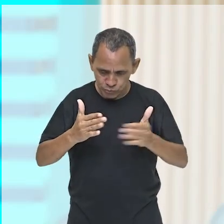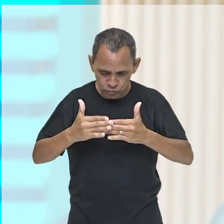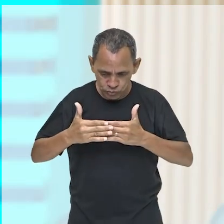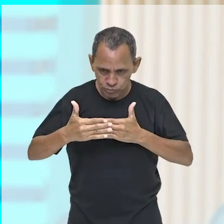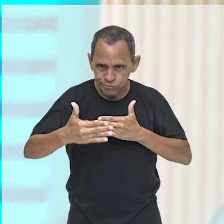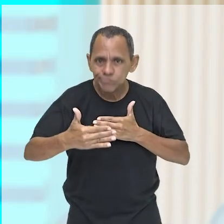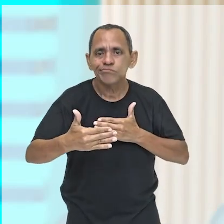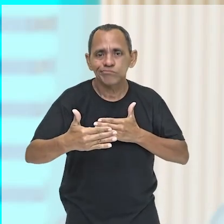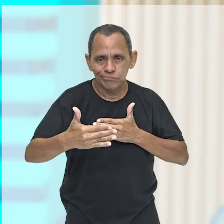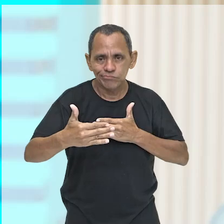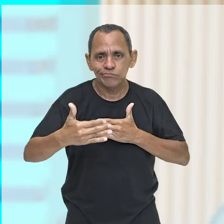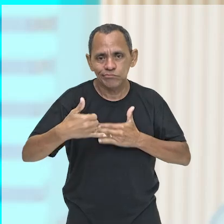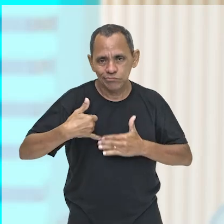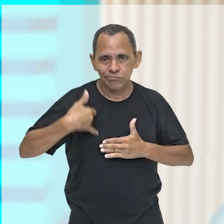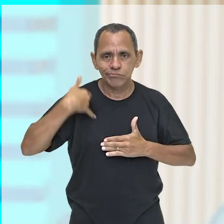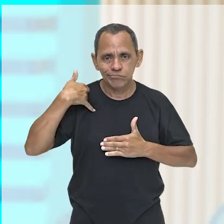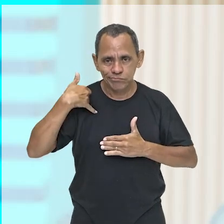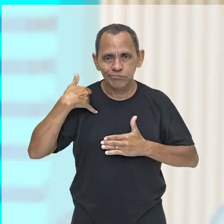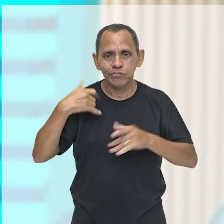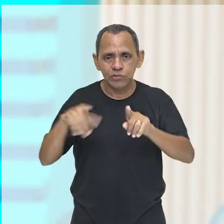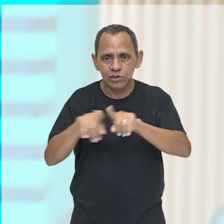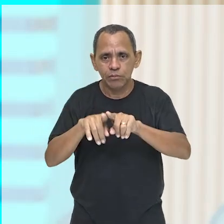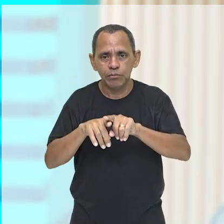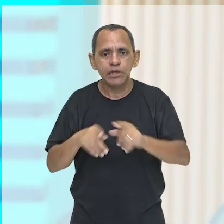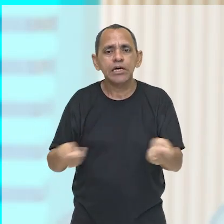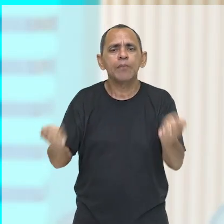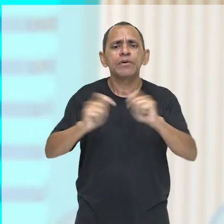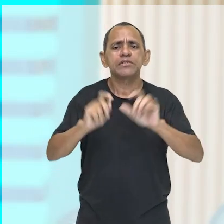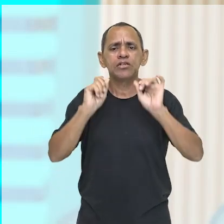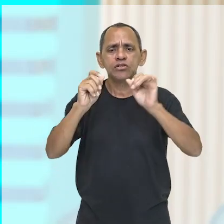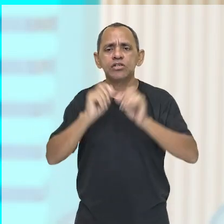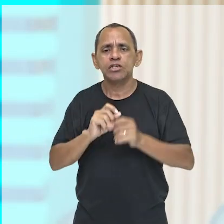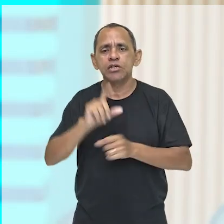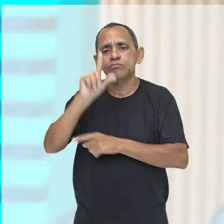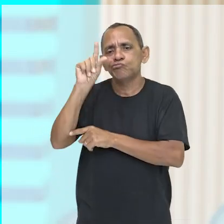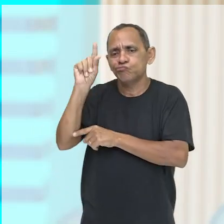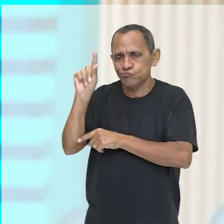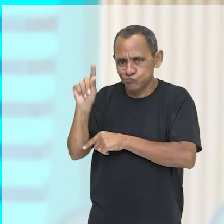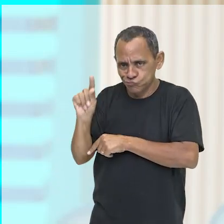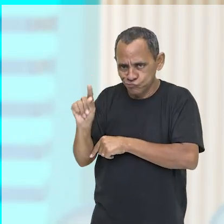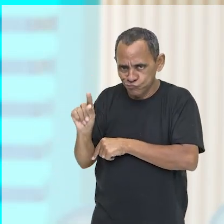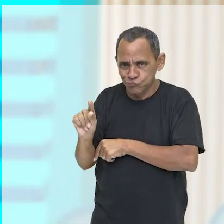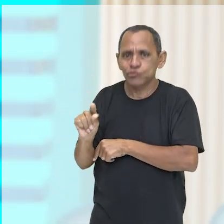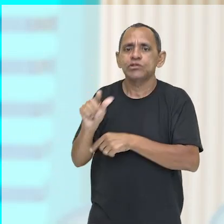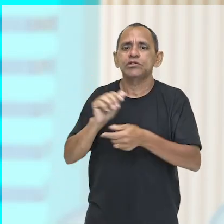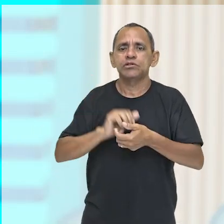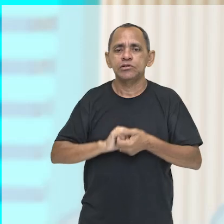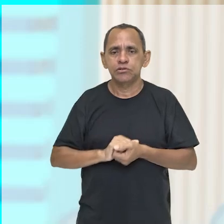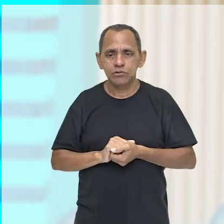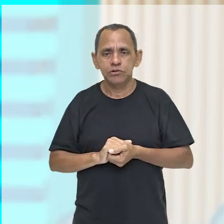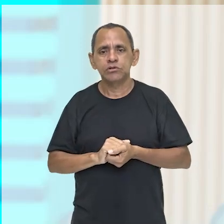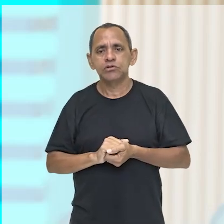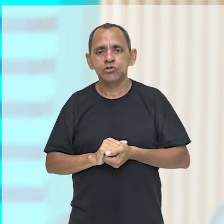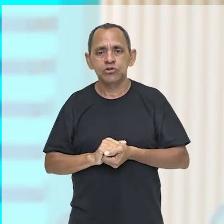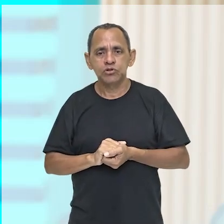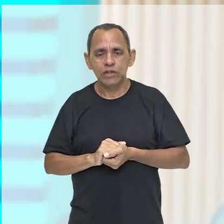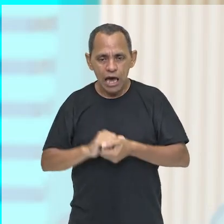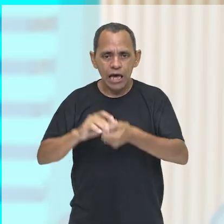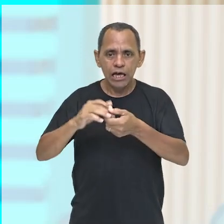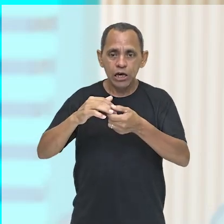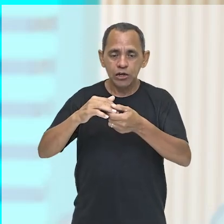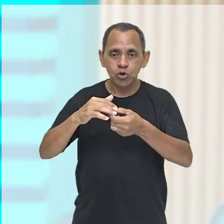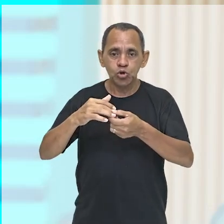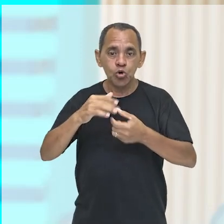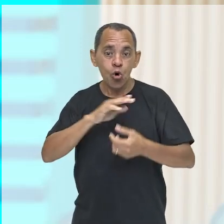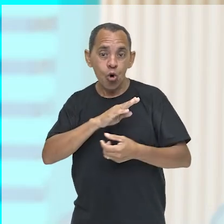idade, essa capacidade elástica das artérias ela vai diminuindo e as paredes vão se enrijecendo. E ela não